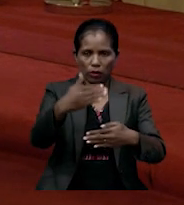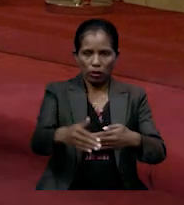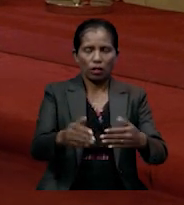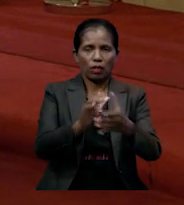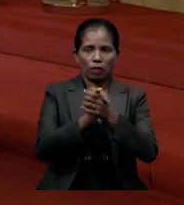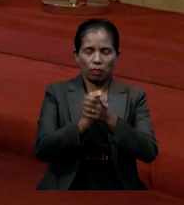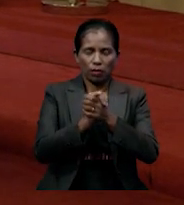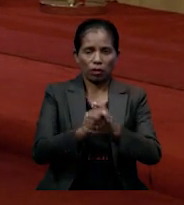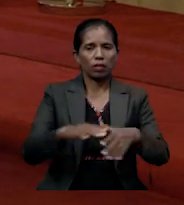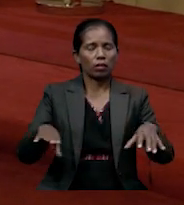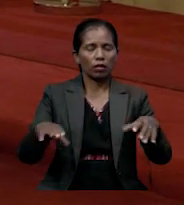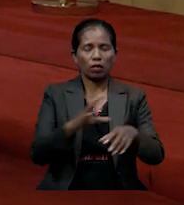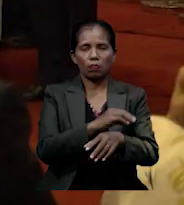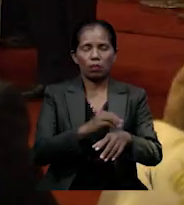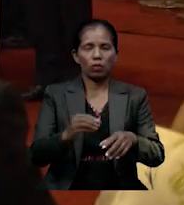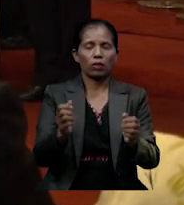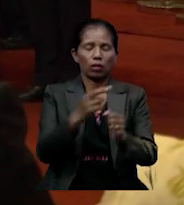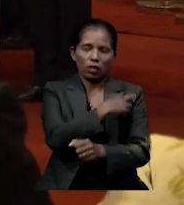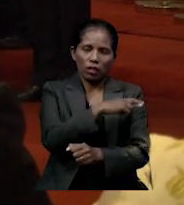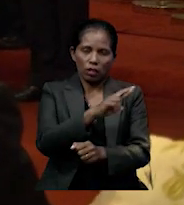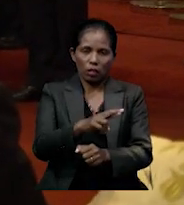lutan relação entre religião Sira e a